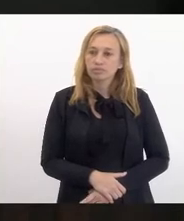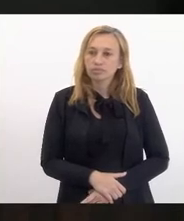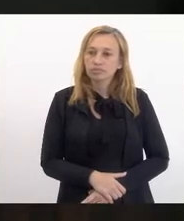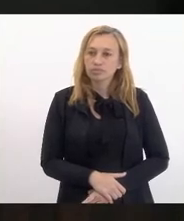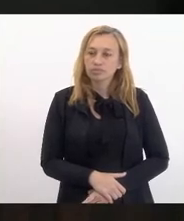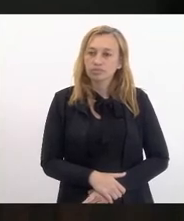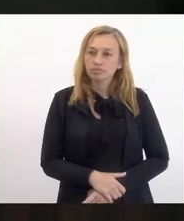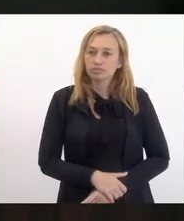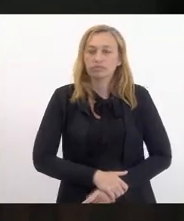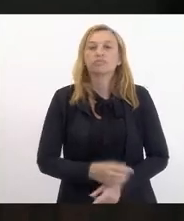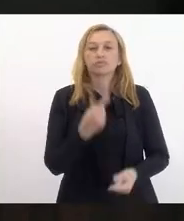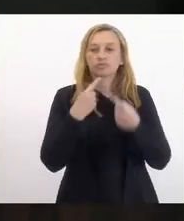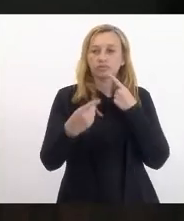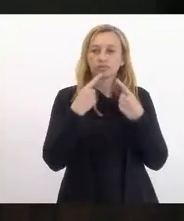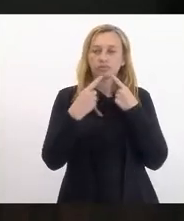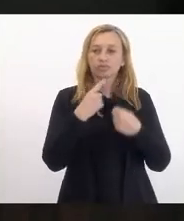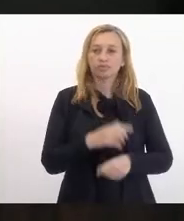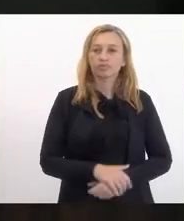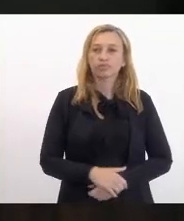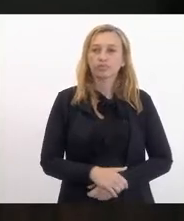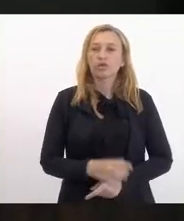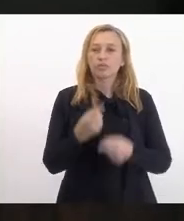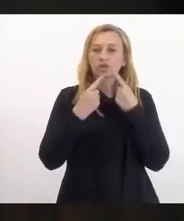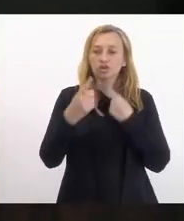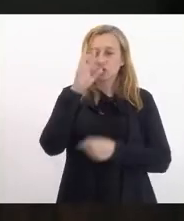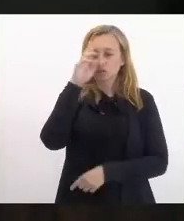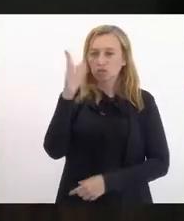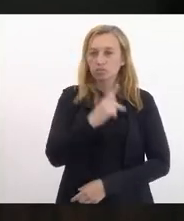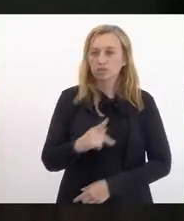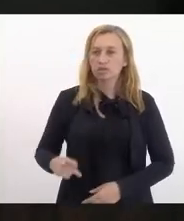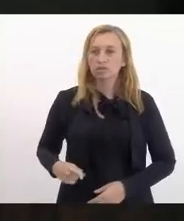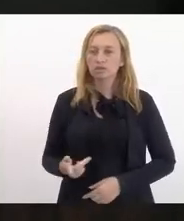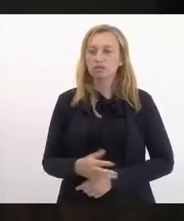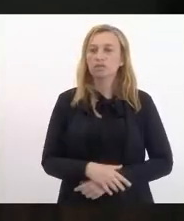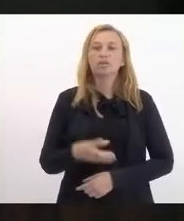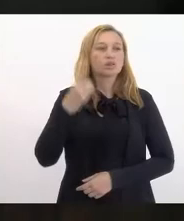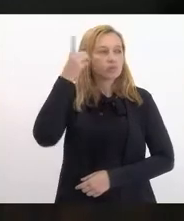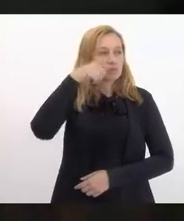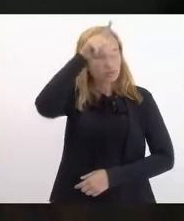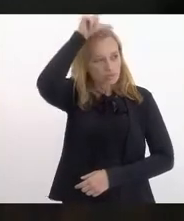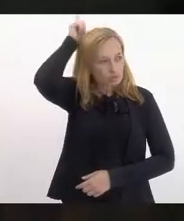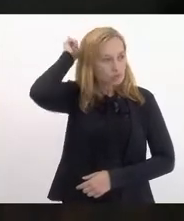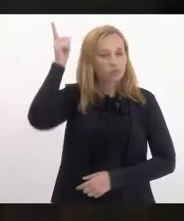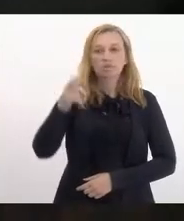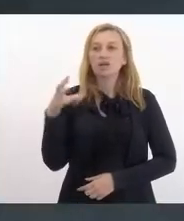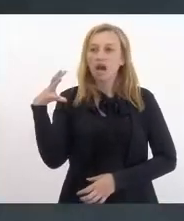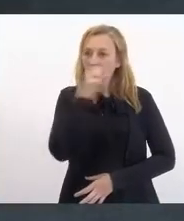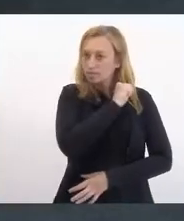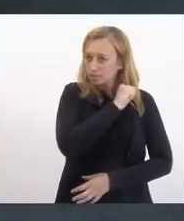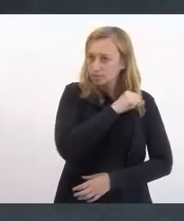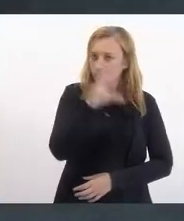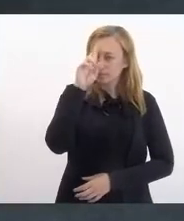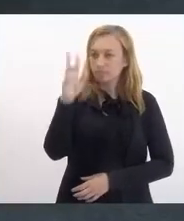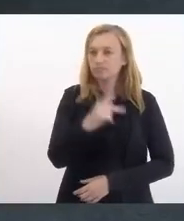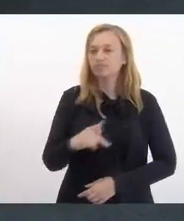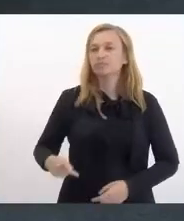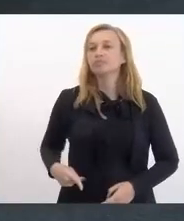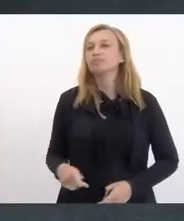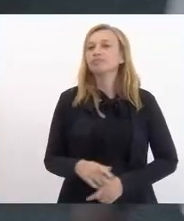Com os pareceres emitidos em discussão. Para discutir, senhora presidente. Para discutir o deputado Luiz Paulo. Rapidamente, senhora